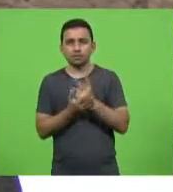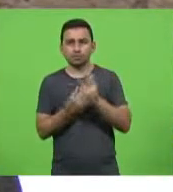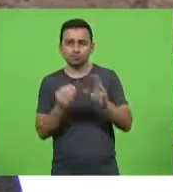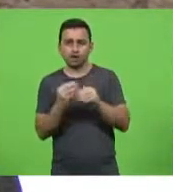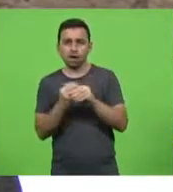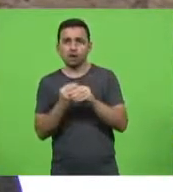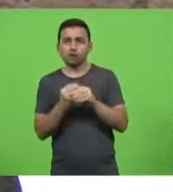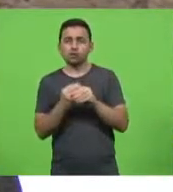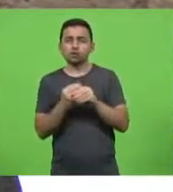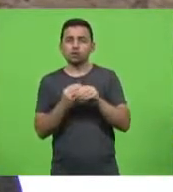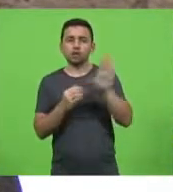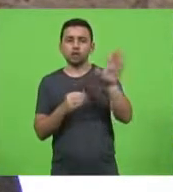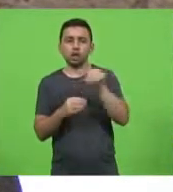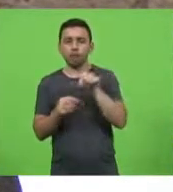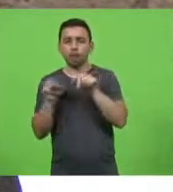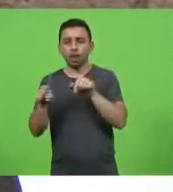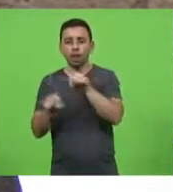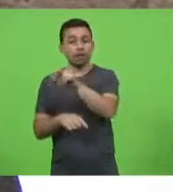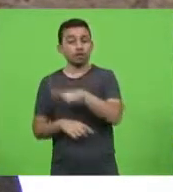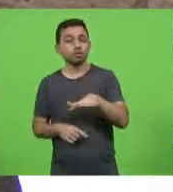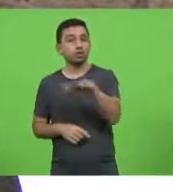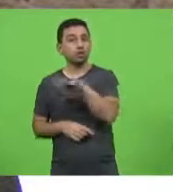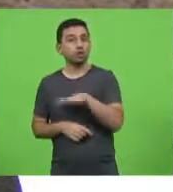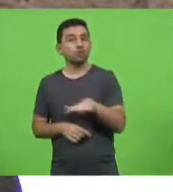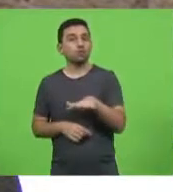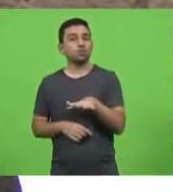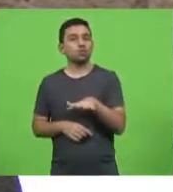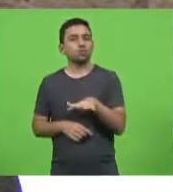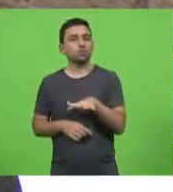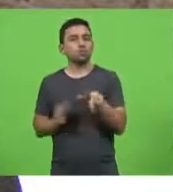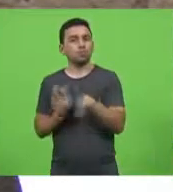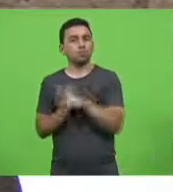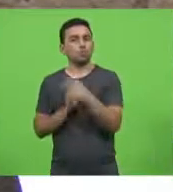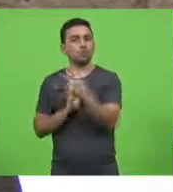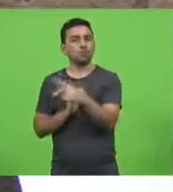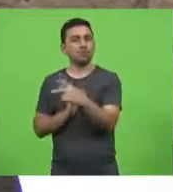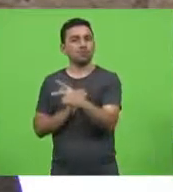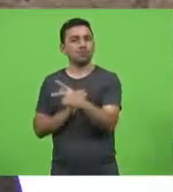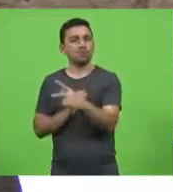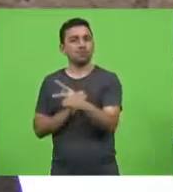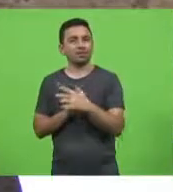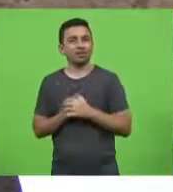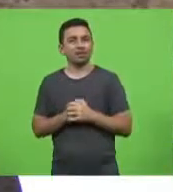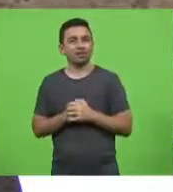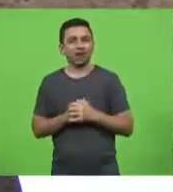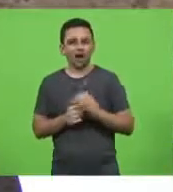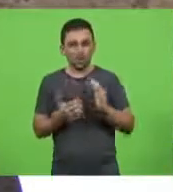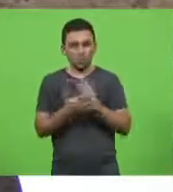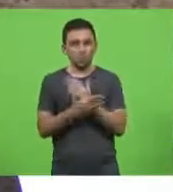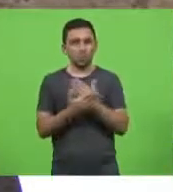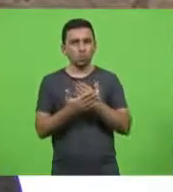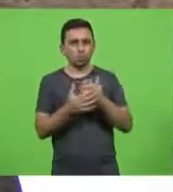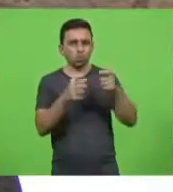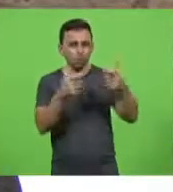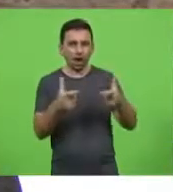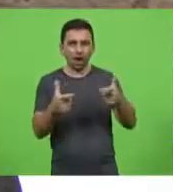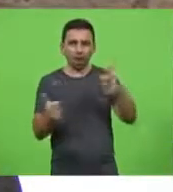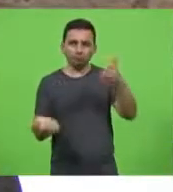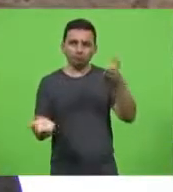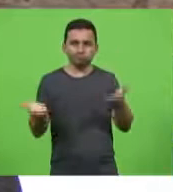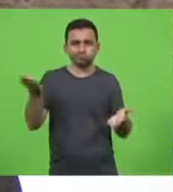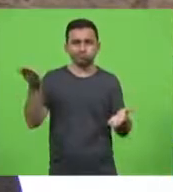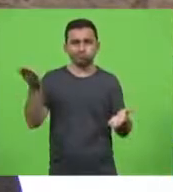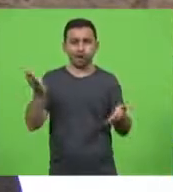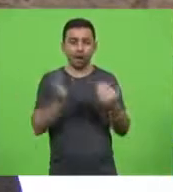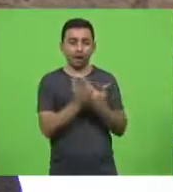Então, hoje, nós temos regiões no Estado que ainda tem, não é excesso, mas desequilíbrio de policiais